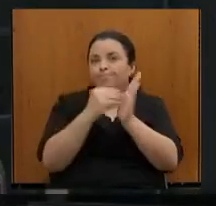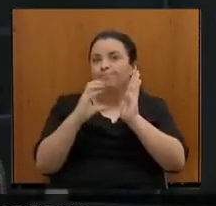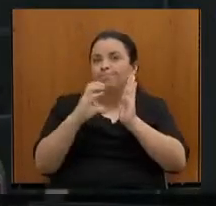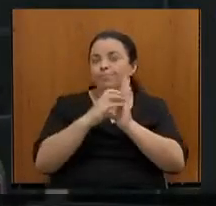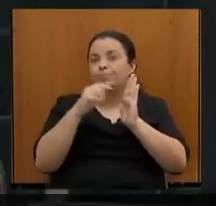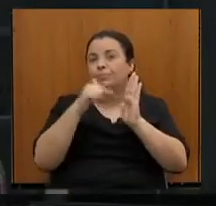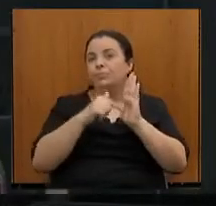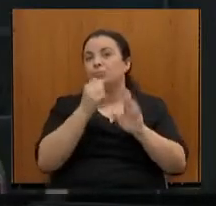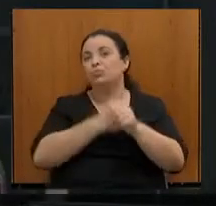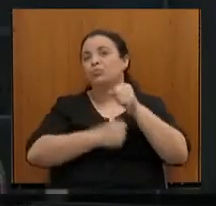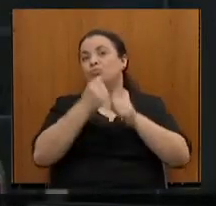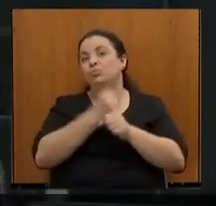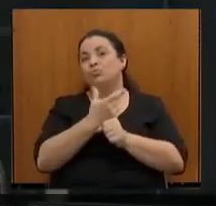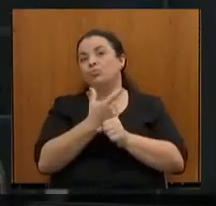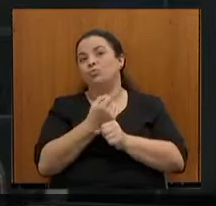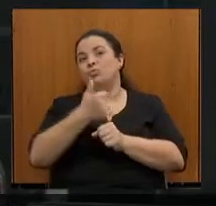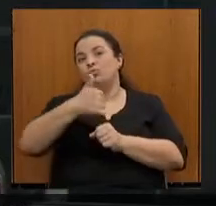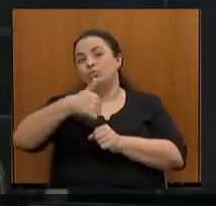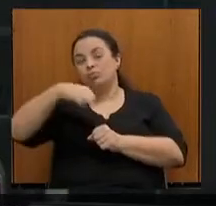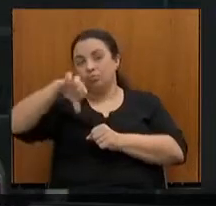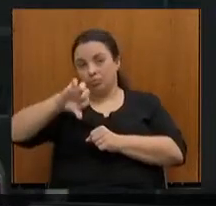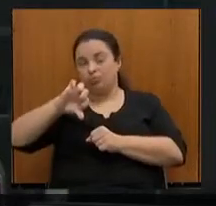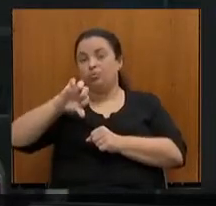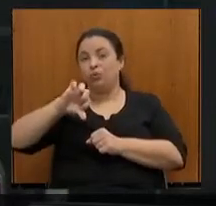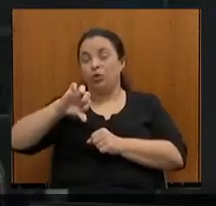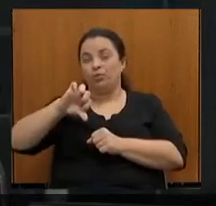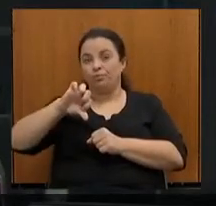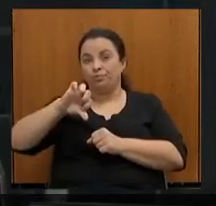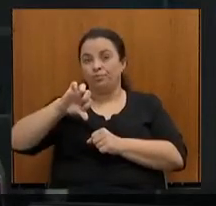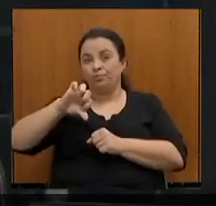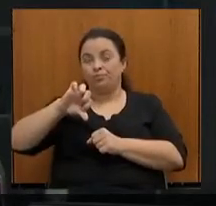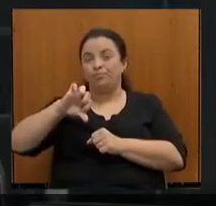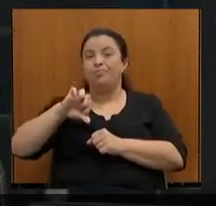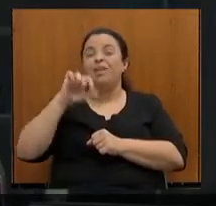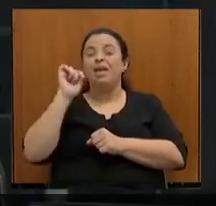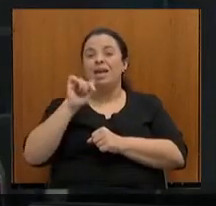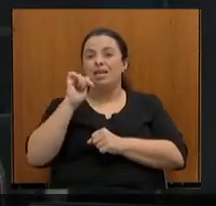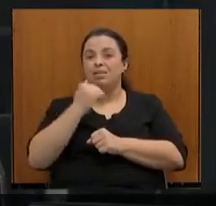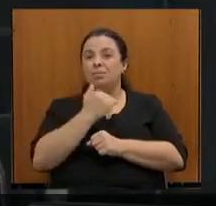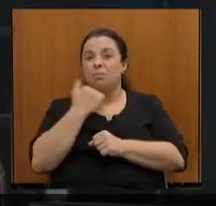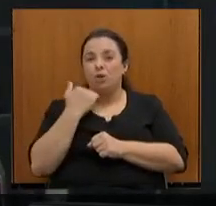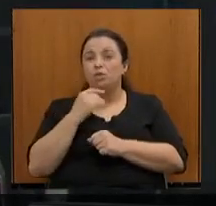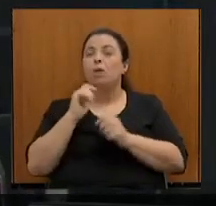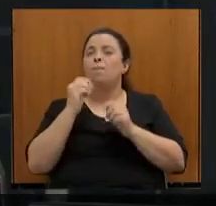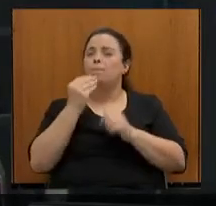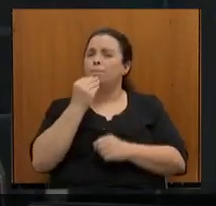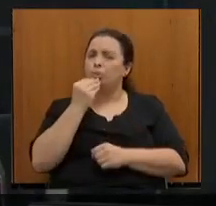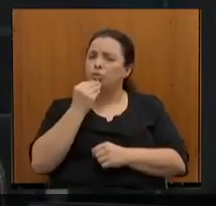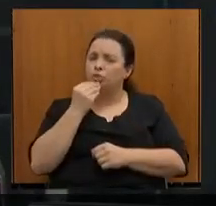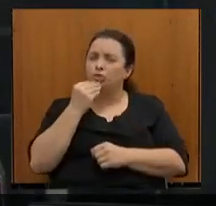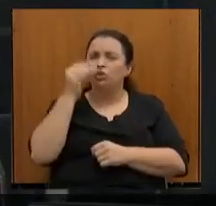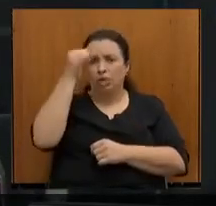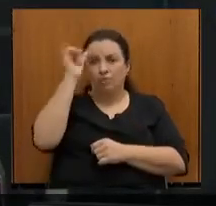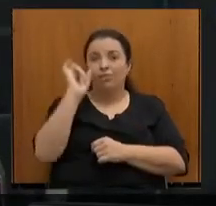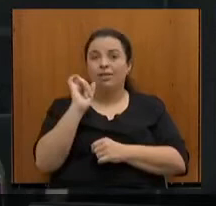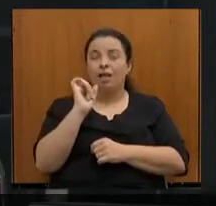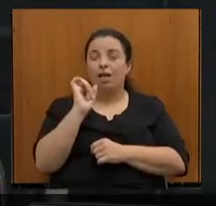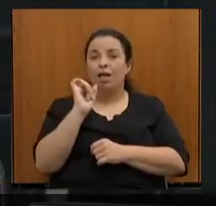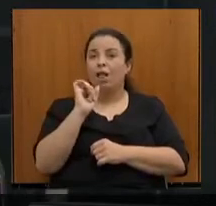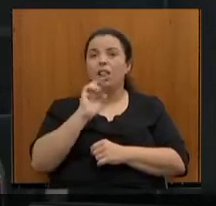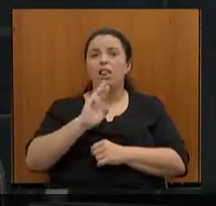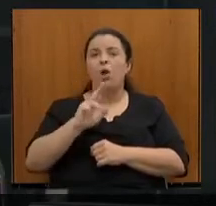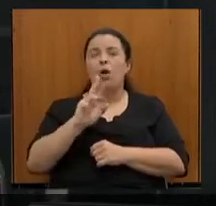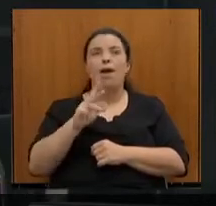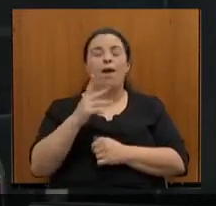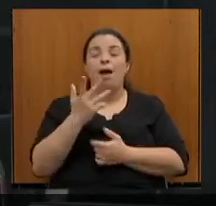dizer que essas mortes evitáveis, né, elas não são fatalidades. Né? Nós não estamos aqui falando